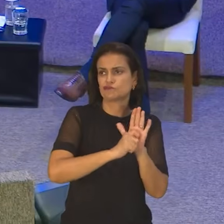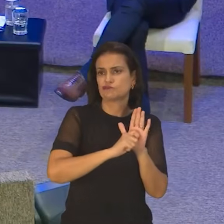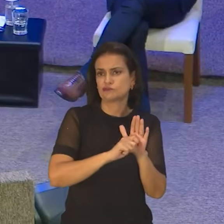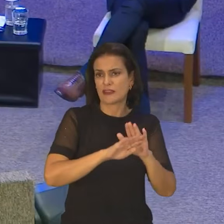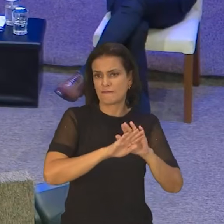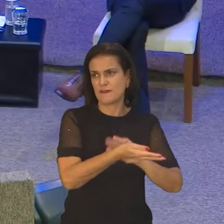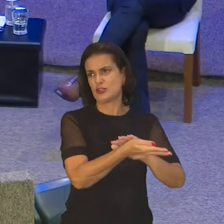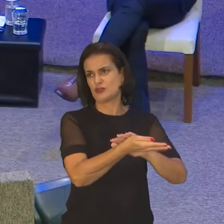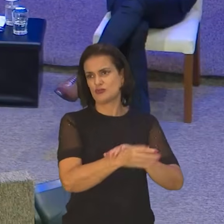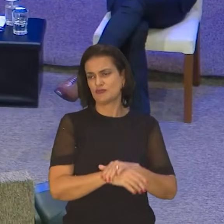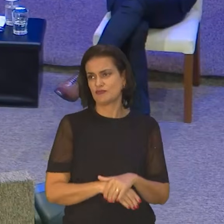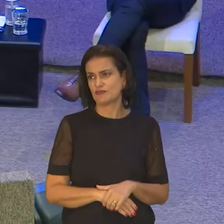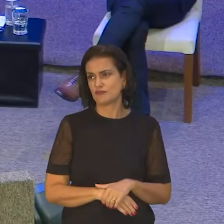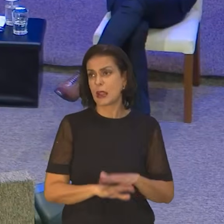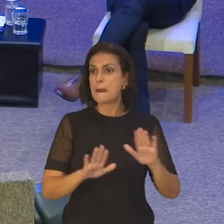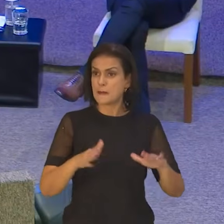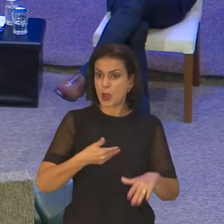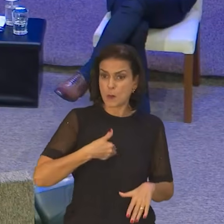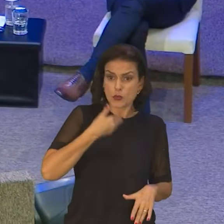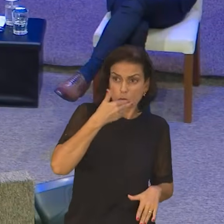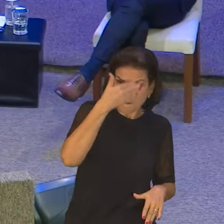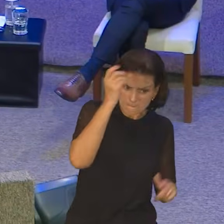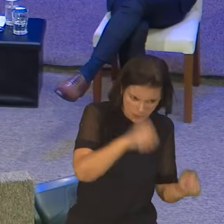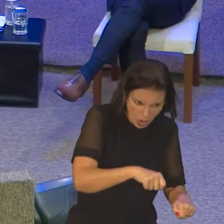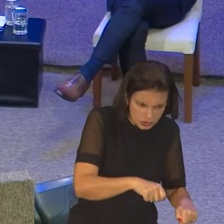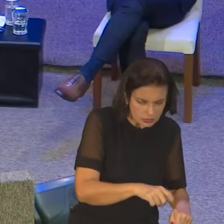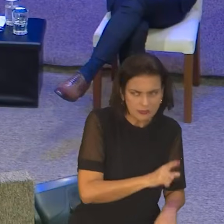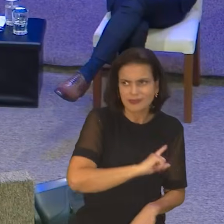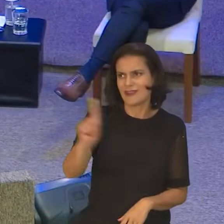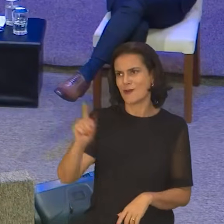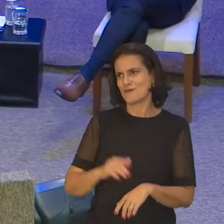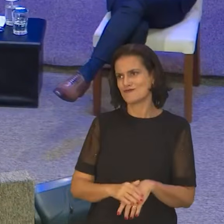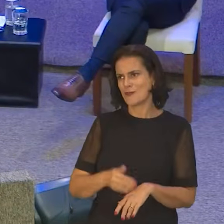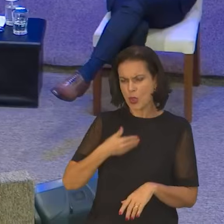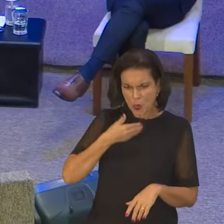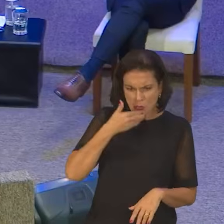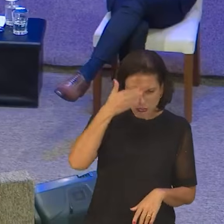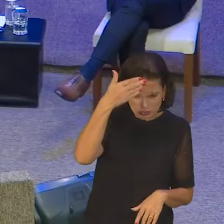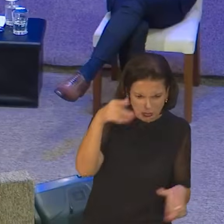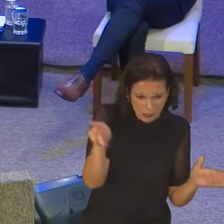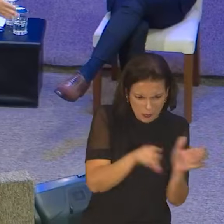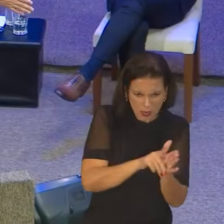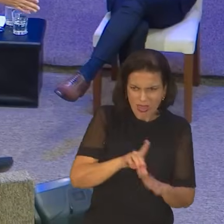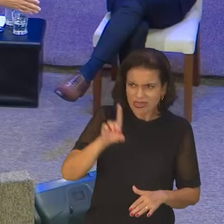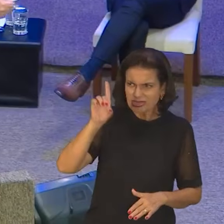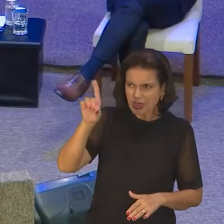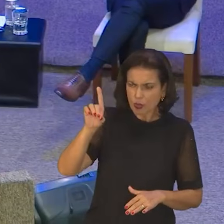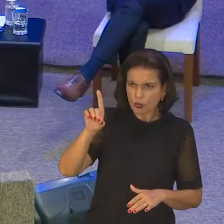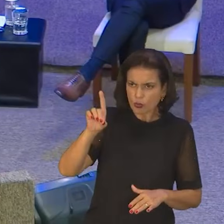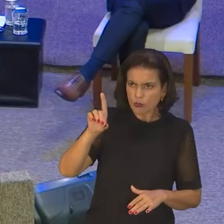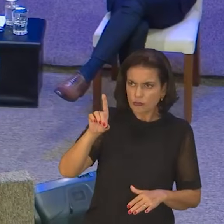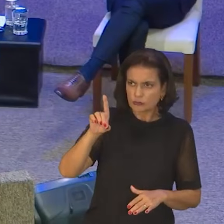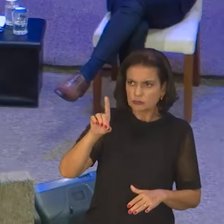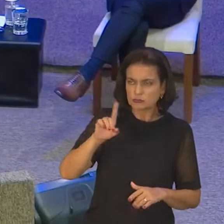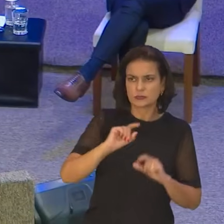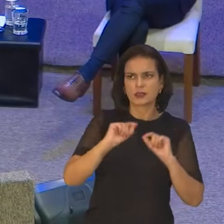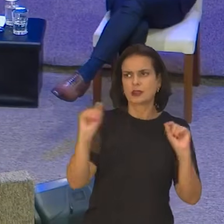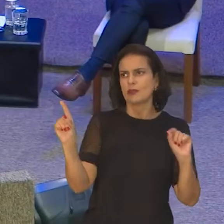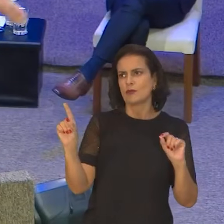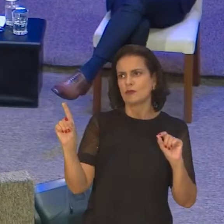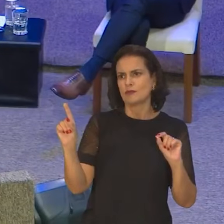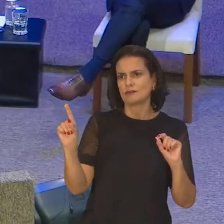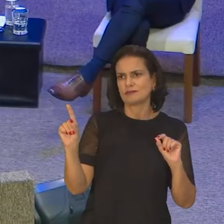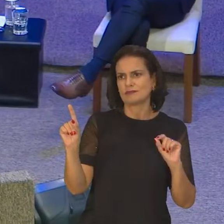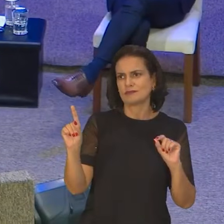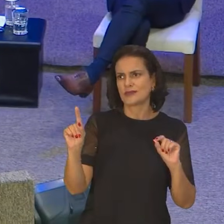Mas um muçulmano pode? Não. Mas o muçulmano, o que é de Deus, o que é meu, é meu. Dá-lhe a César o que é de